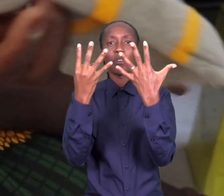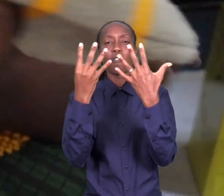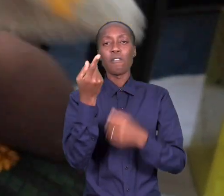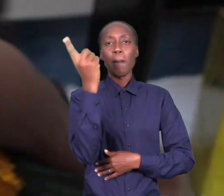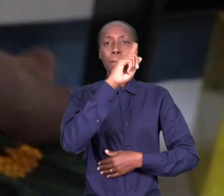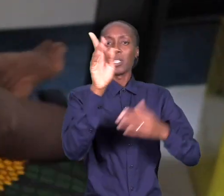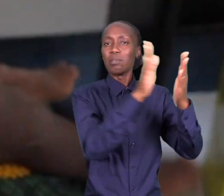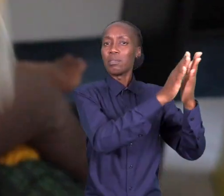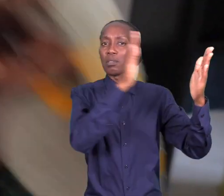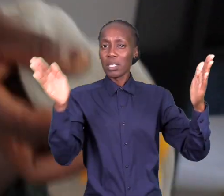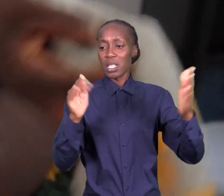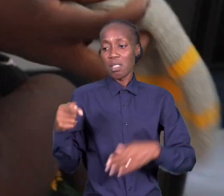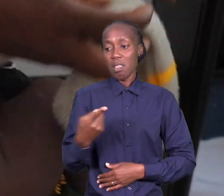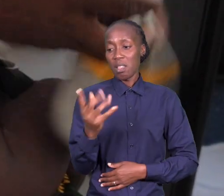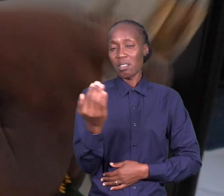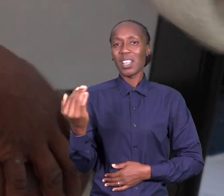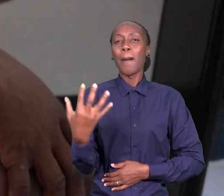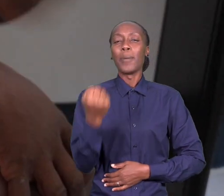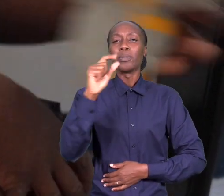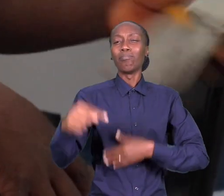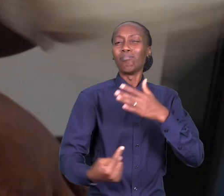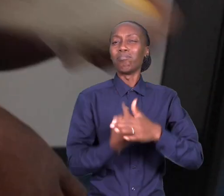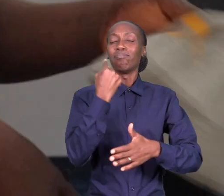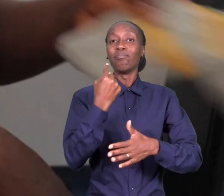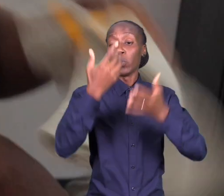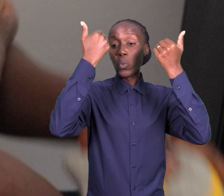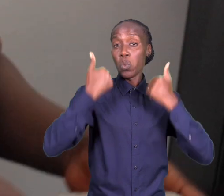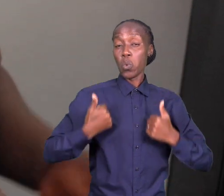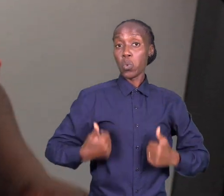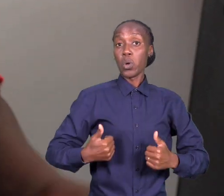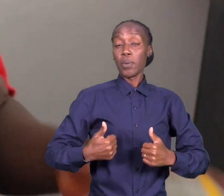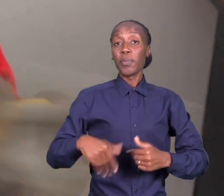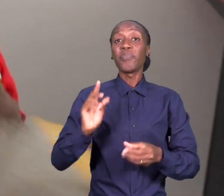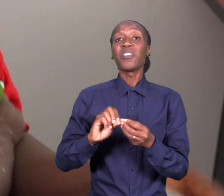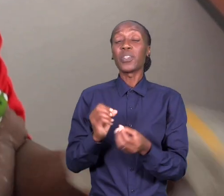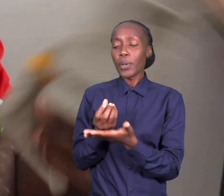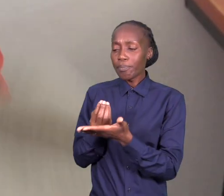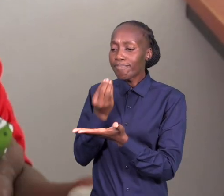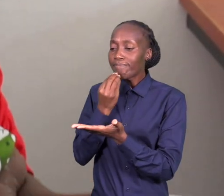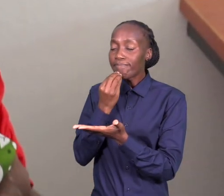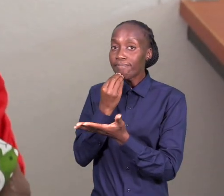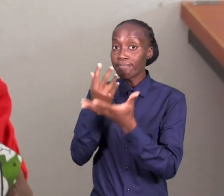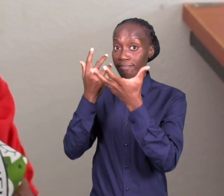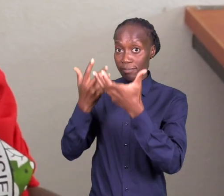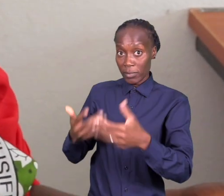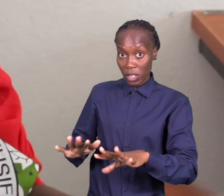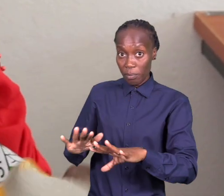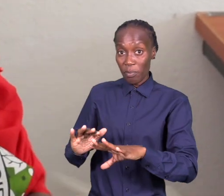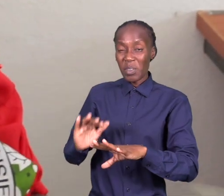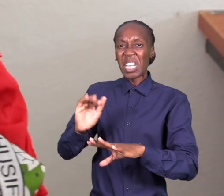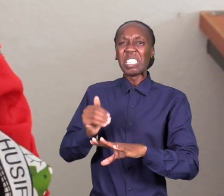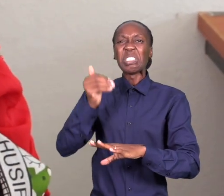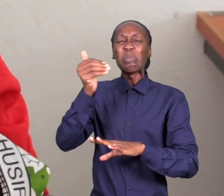criança corre o risco de ter parasitas intestinais que, ao alimentar-se, a absorção não